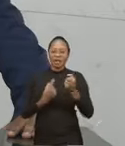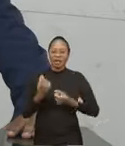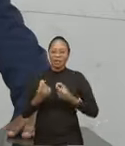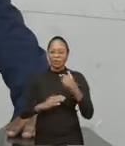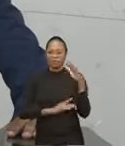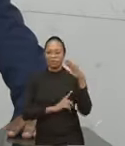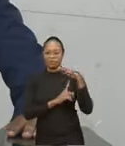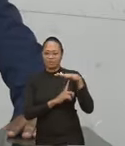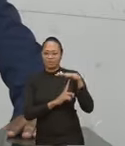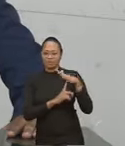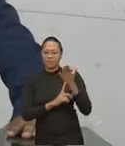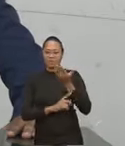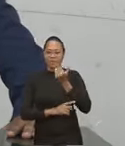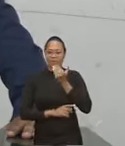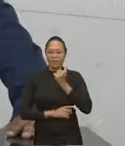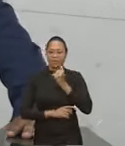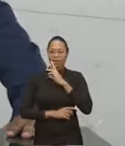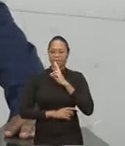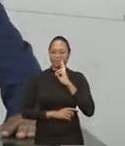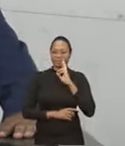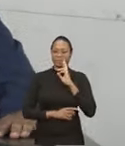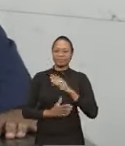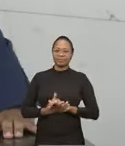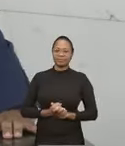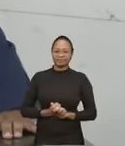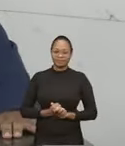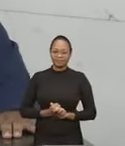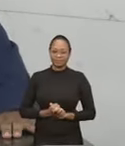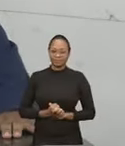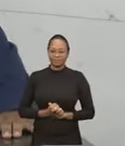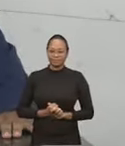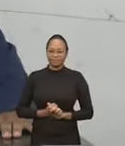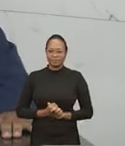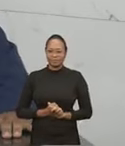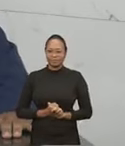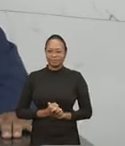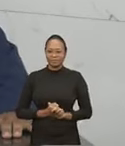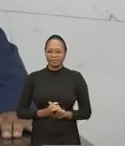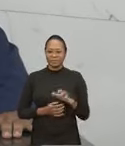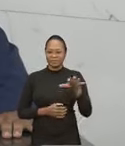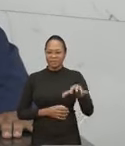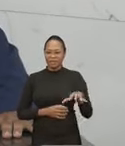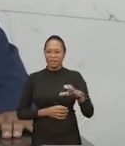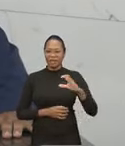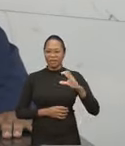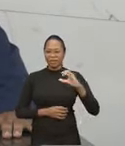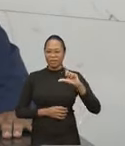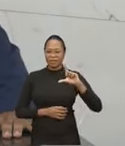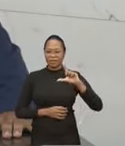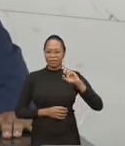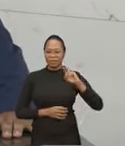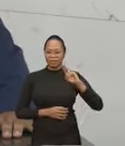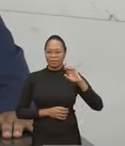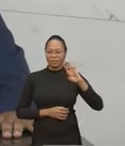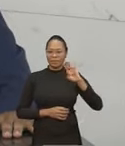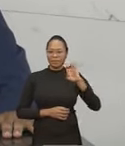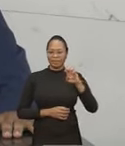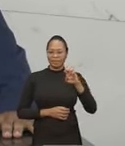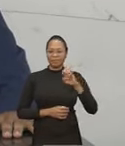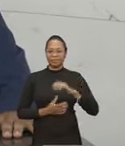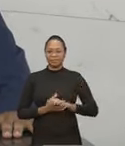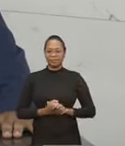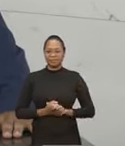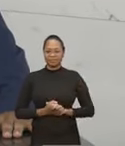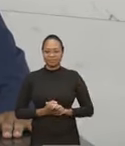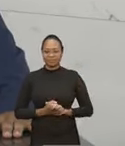redor do campo, a sede do Clube CBA, o qual você falou aqui de